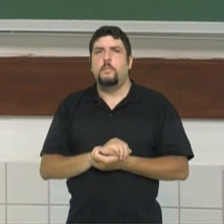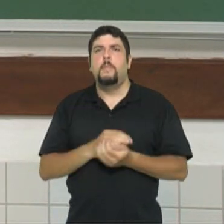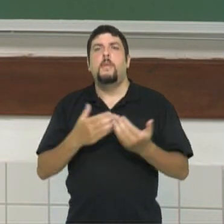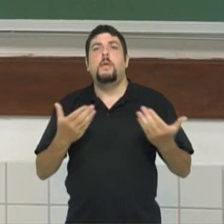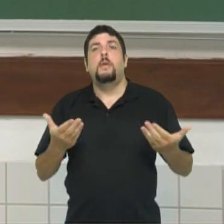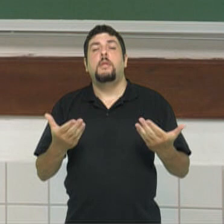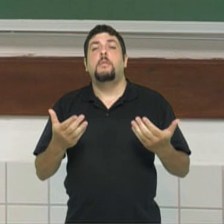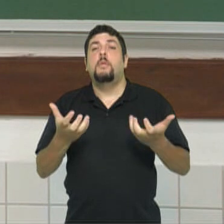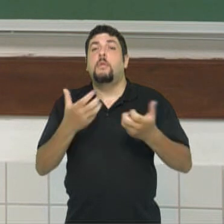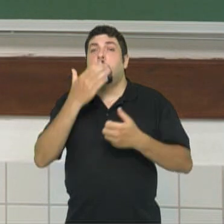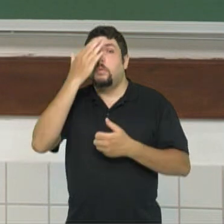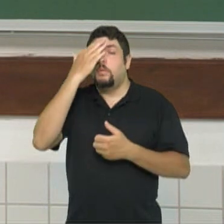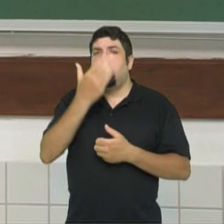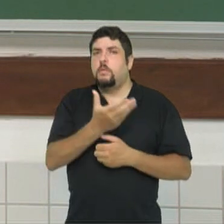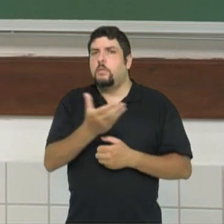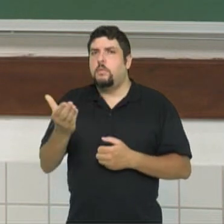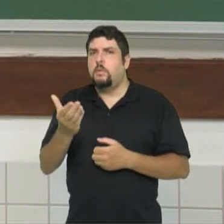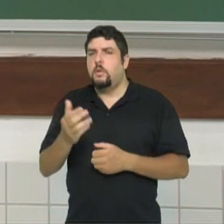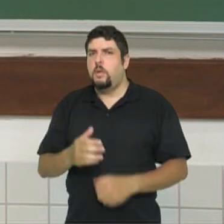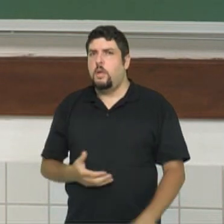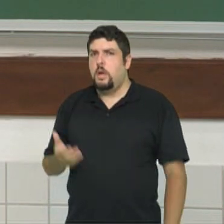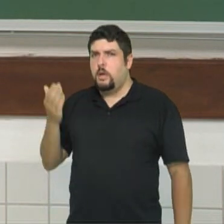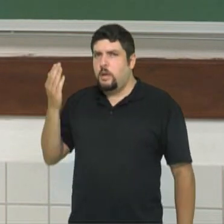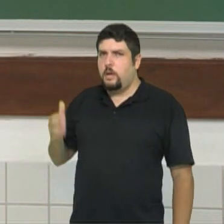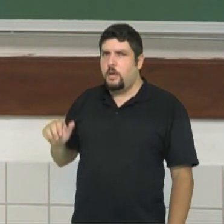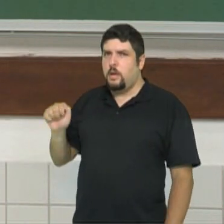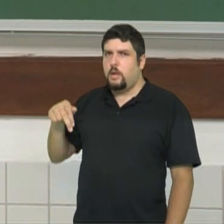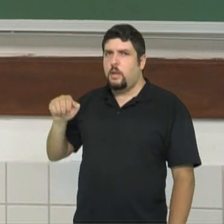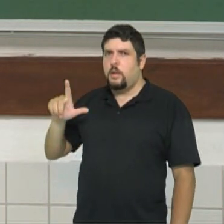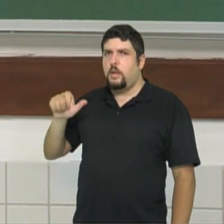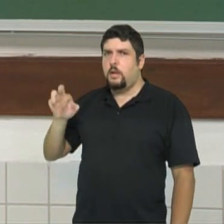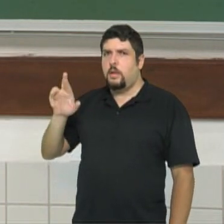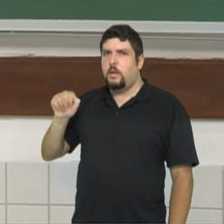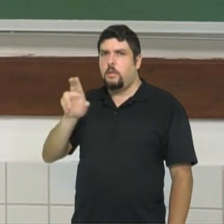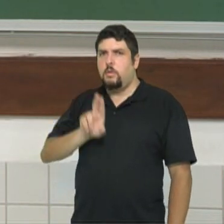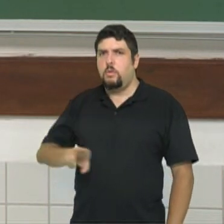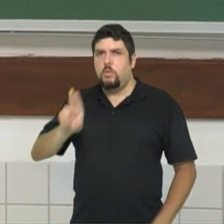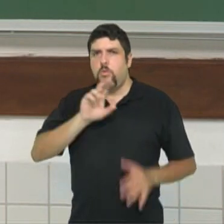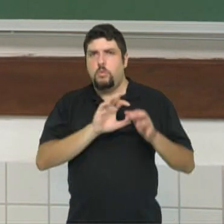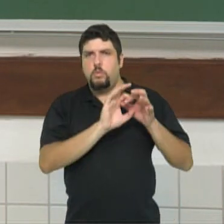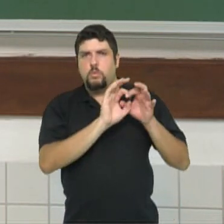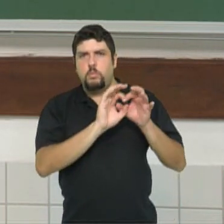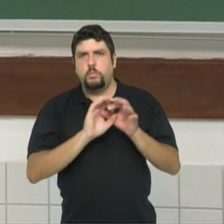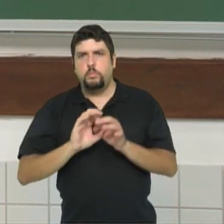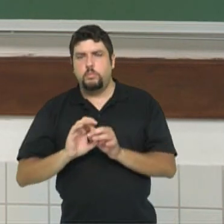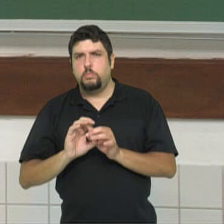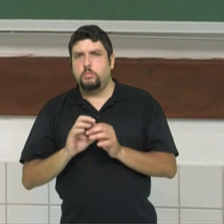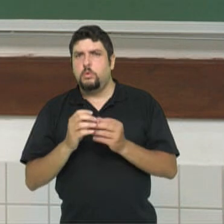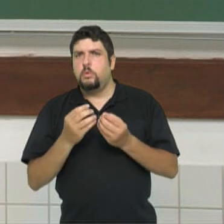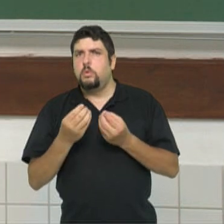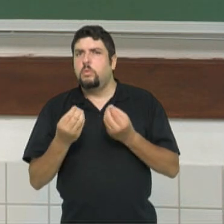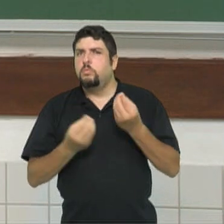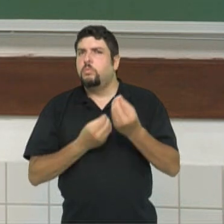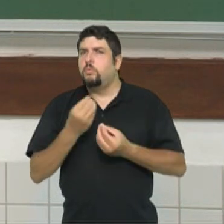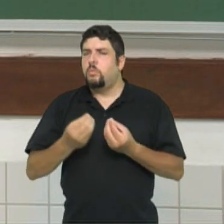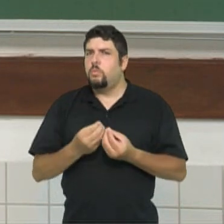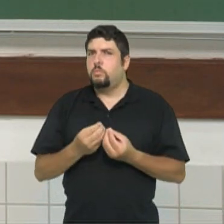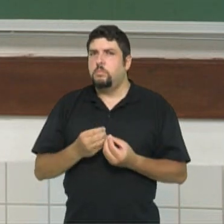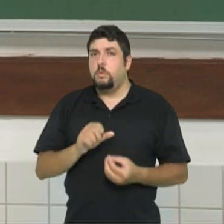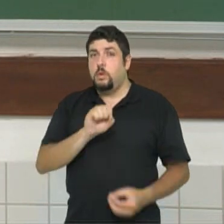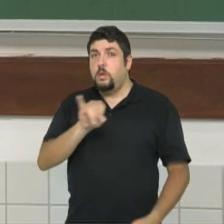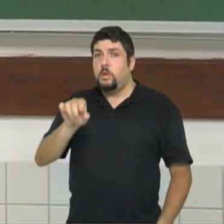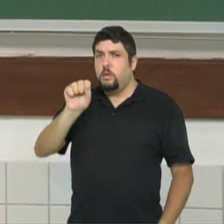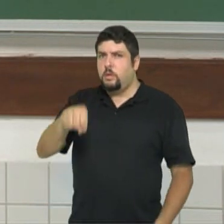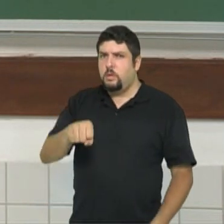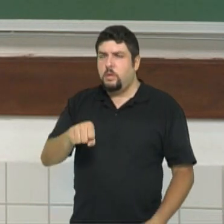saber de vocês. Será que a Ana Clara utilizou elementos coesivos? Ela soube como utilizá-los? Se ela utilizou,